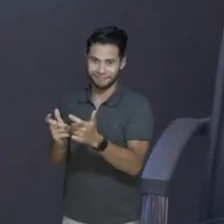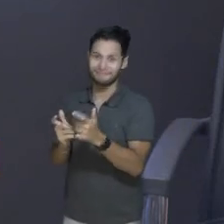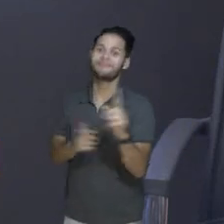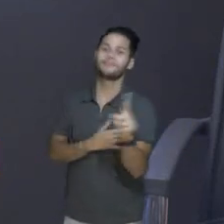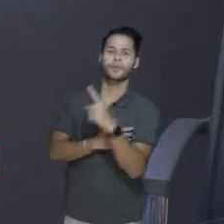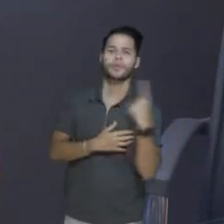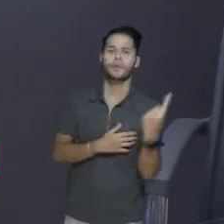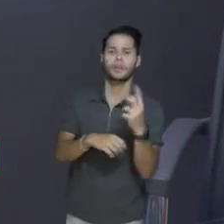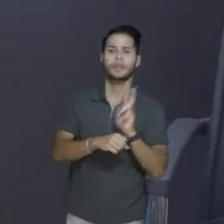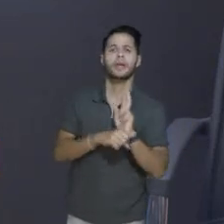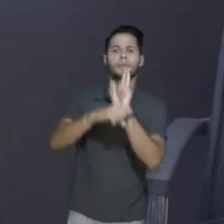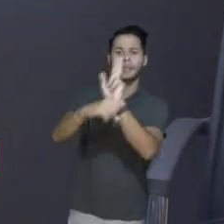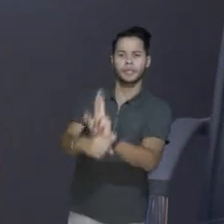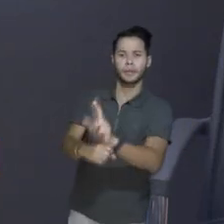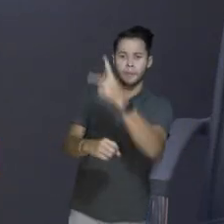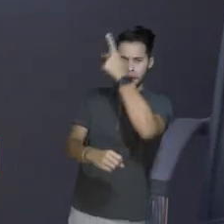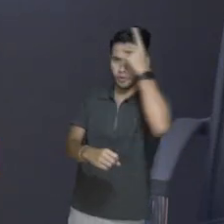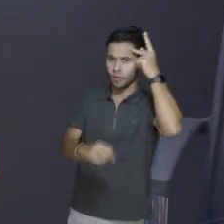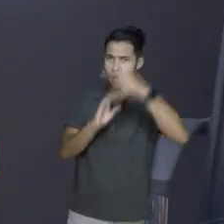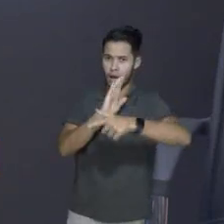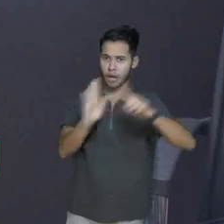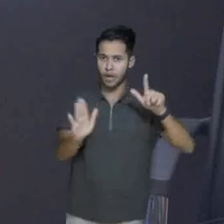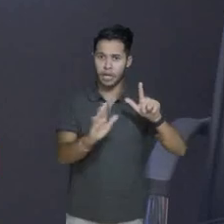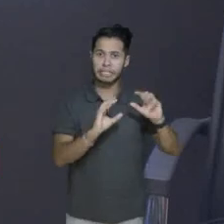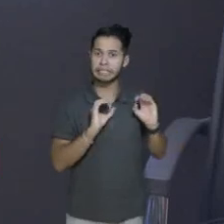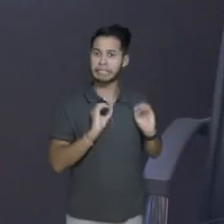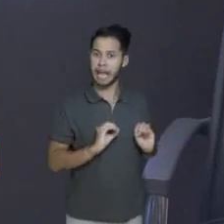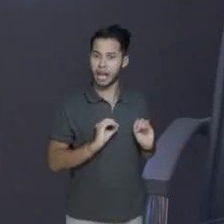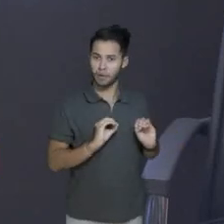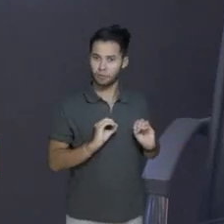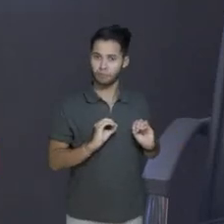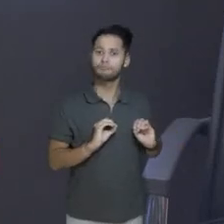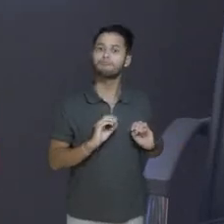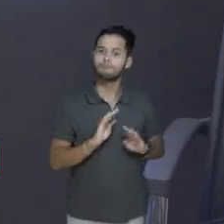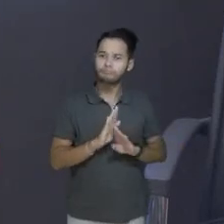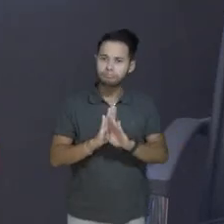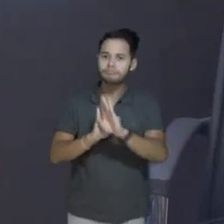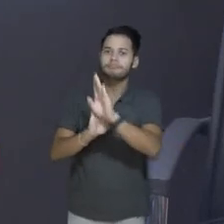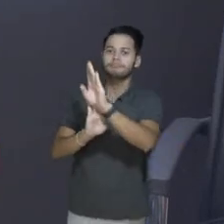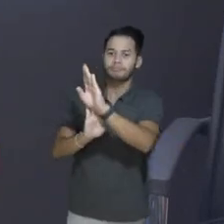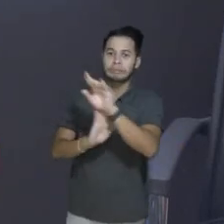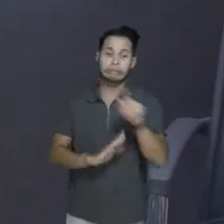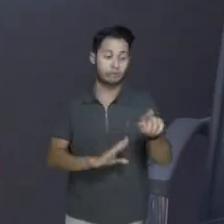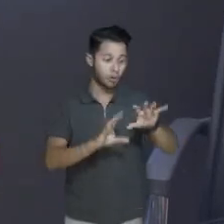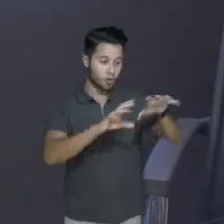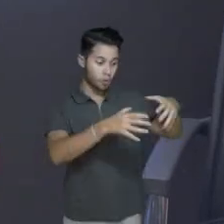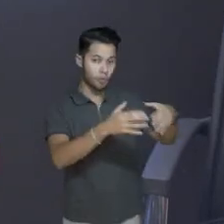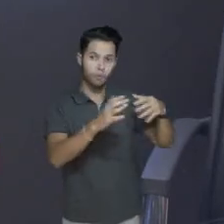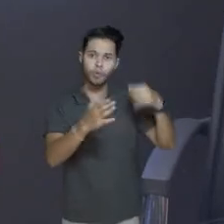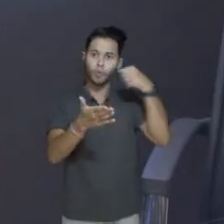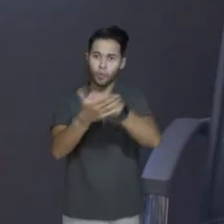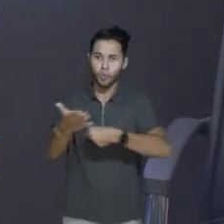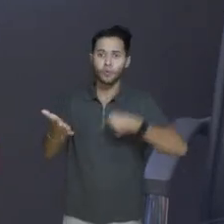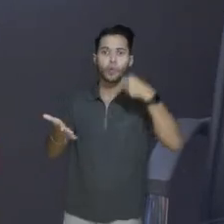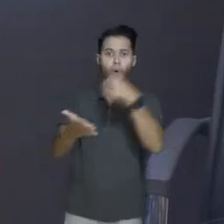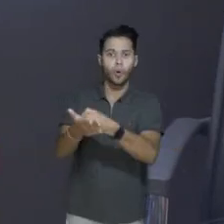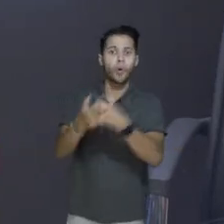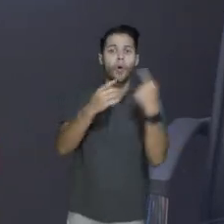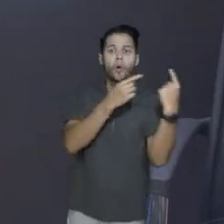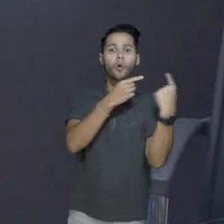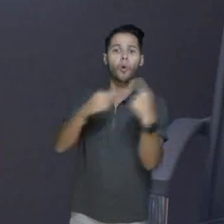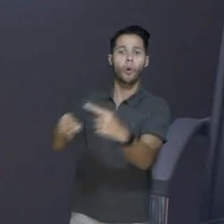que veio lá do zero que teve que teve que lutar não só contra a ao